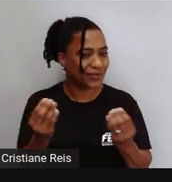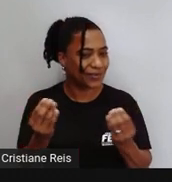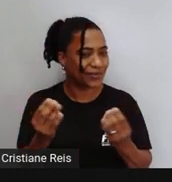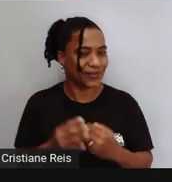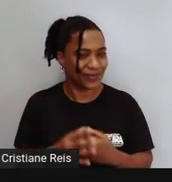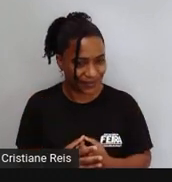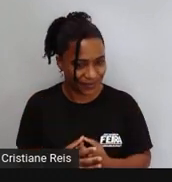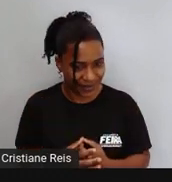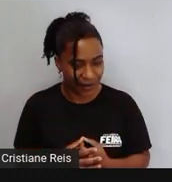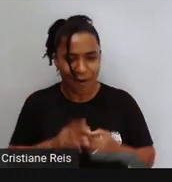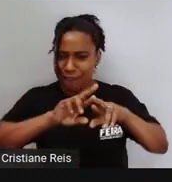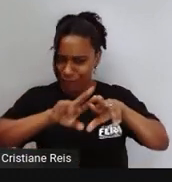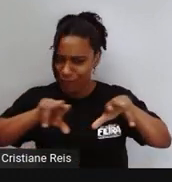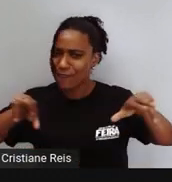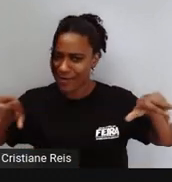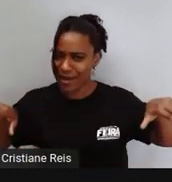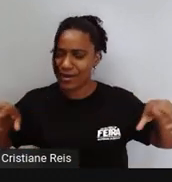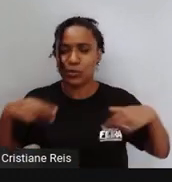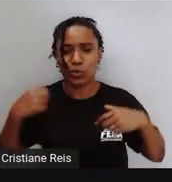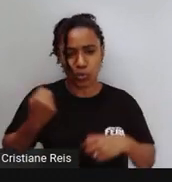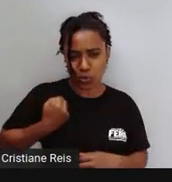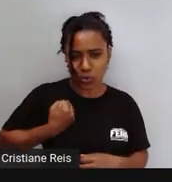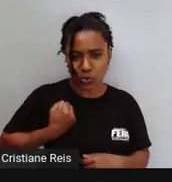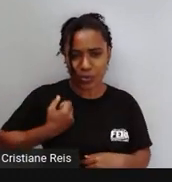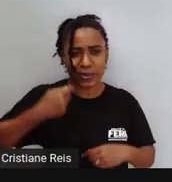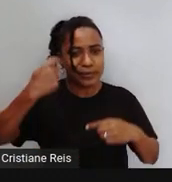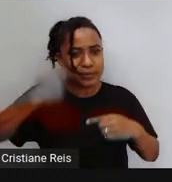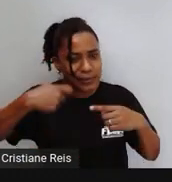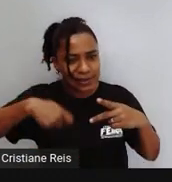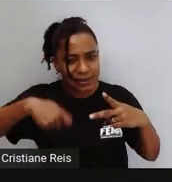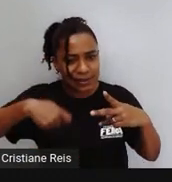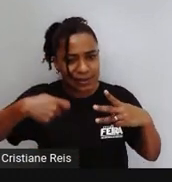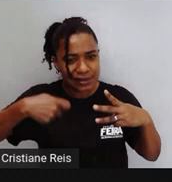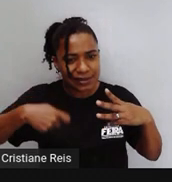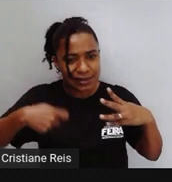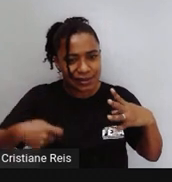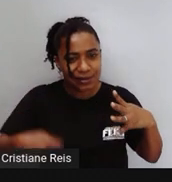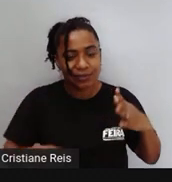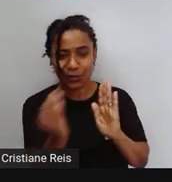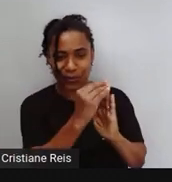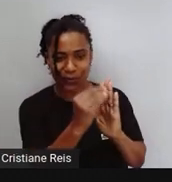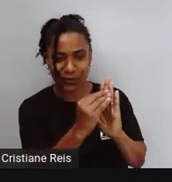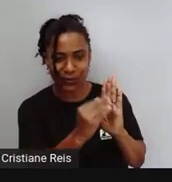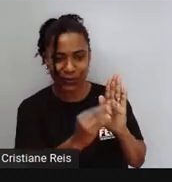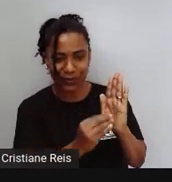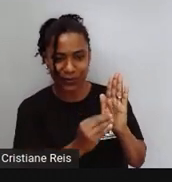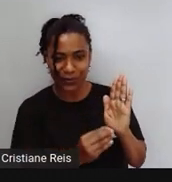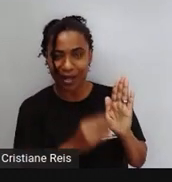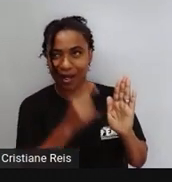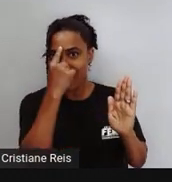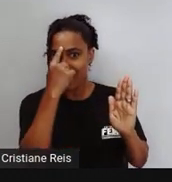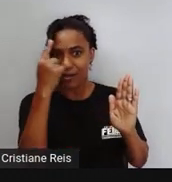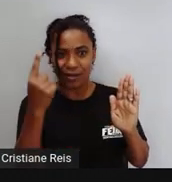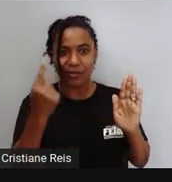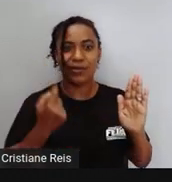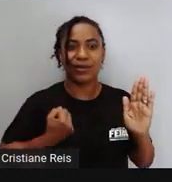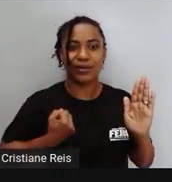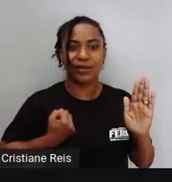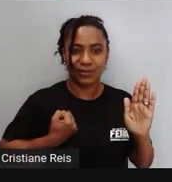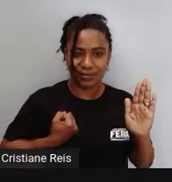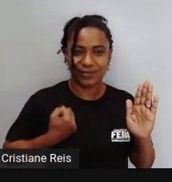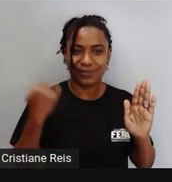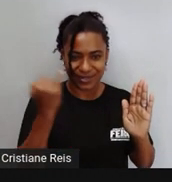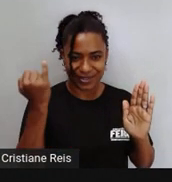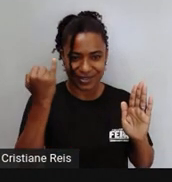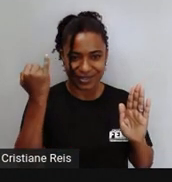verdade? Escreva aí algumas das quais você se lembra. E vamos ampliar os nossos conhecimentos sobre o tema.